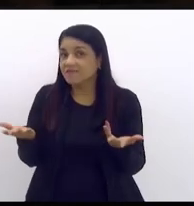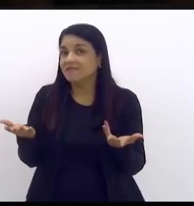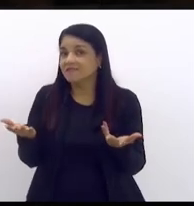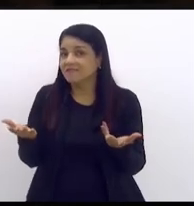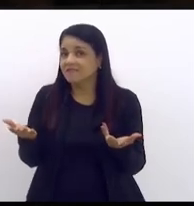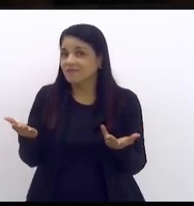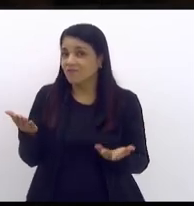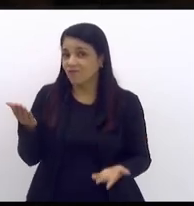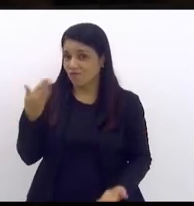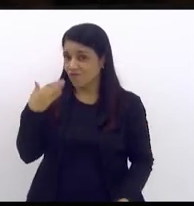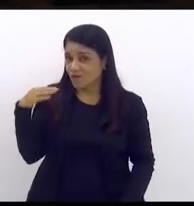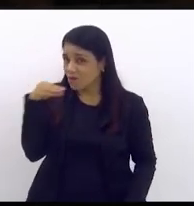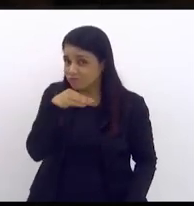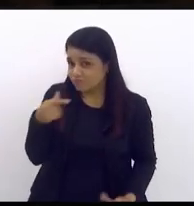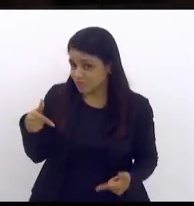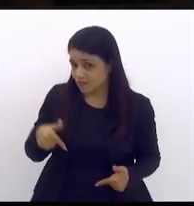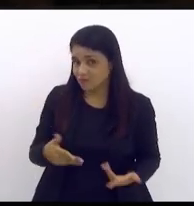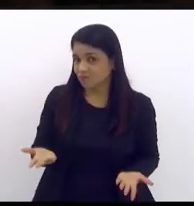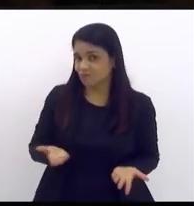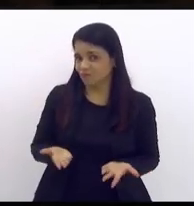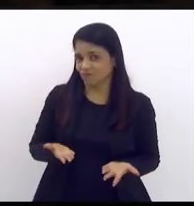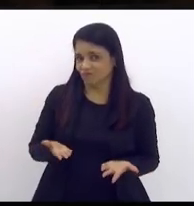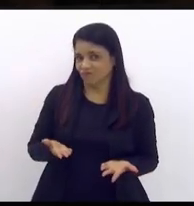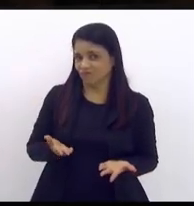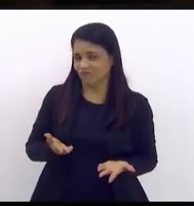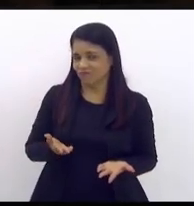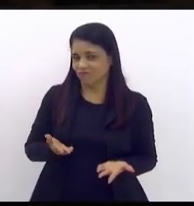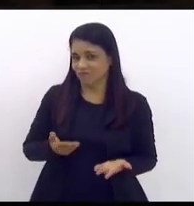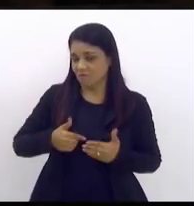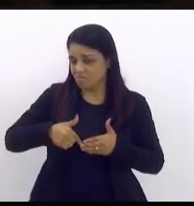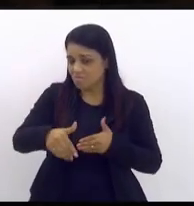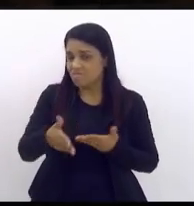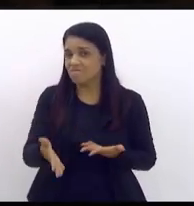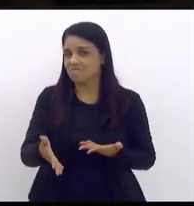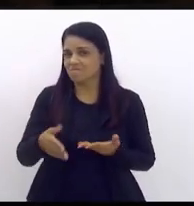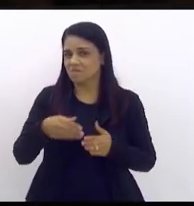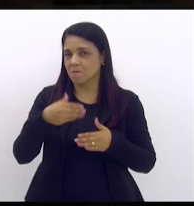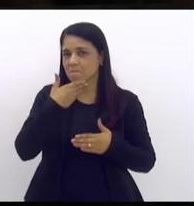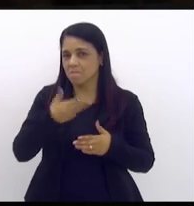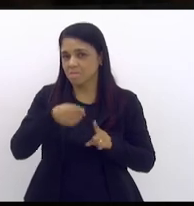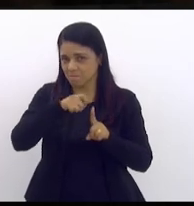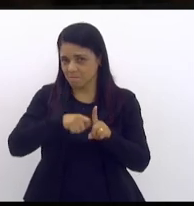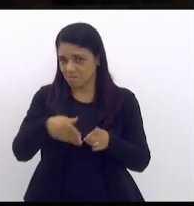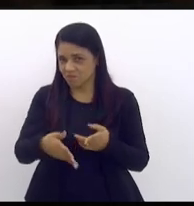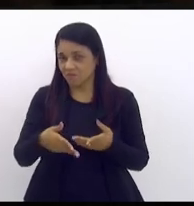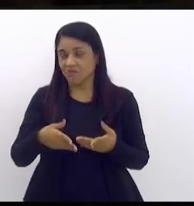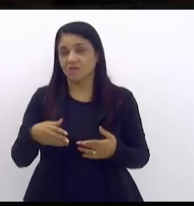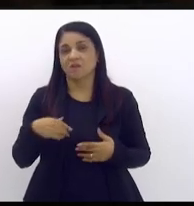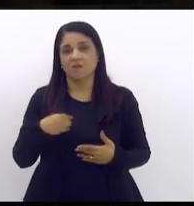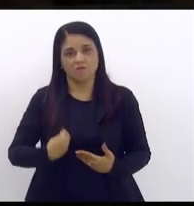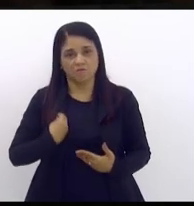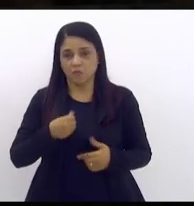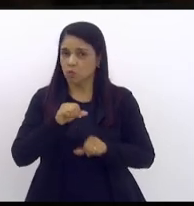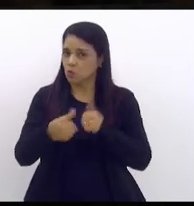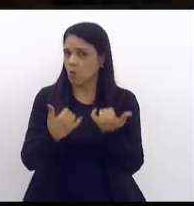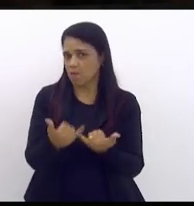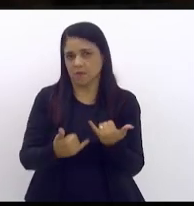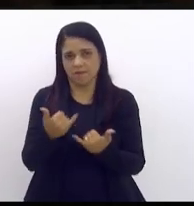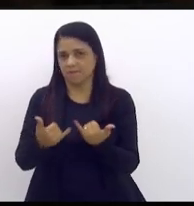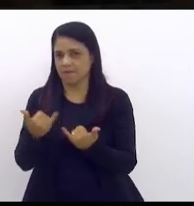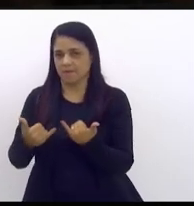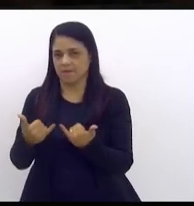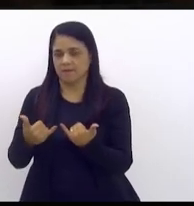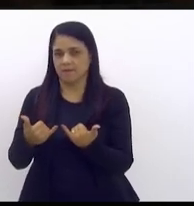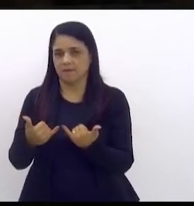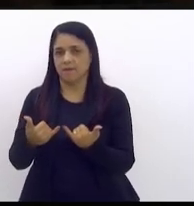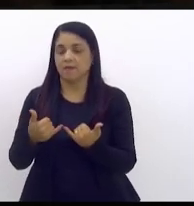Então, com a vida das pessoas não se brinca. Renovo aqui com os moradores da Rua Nova, com o pessoal